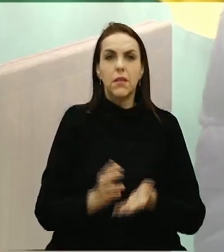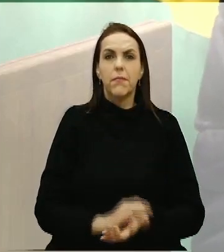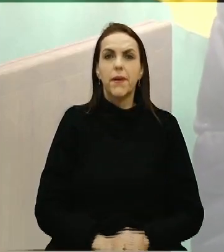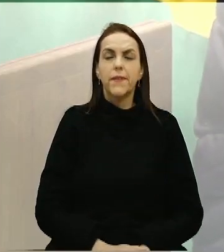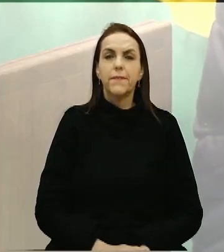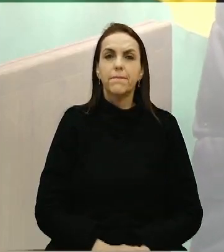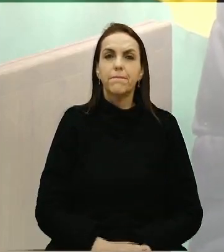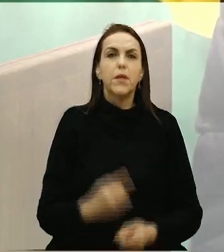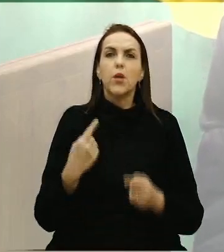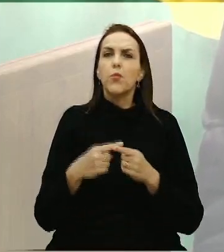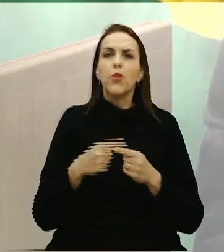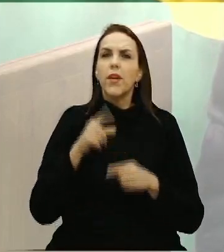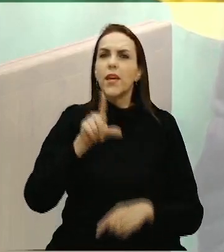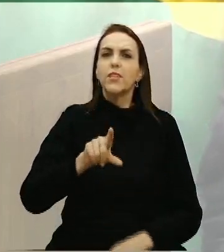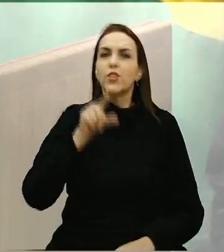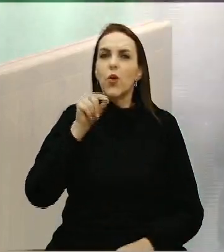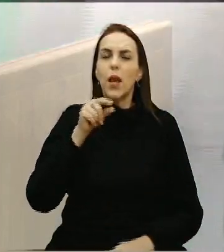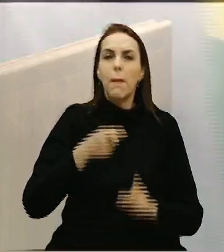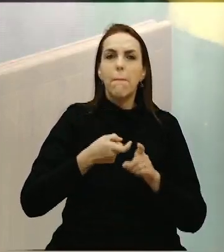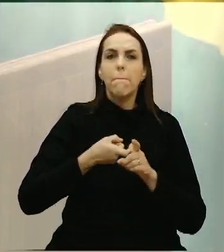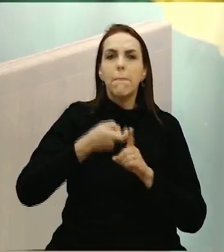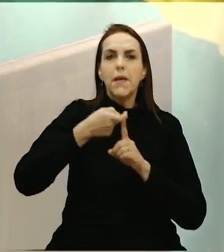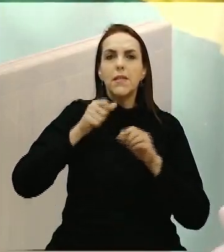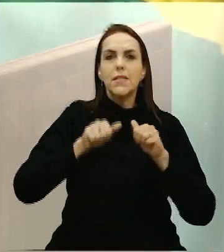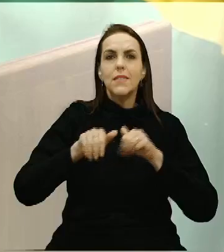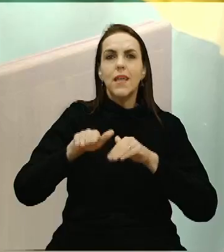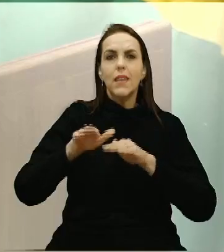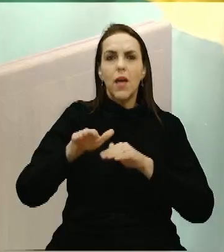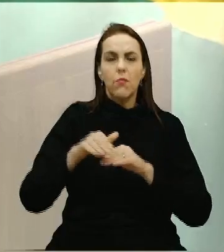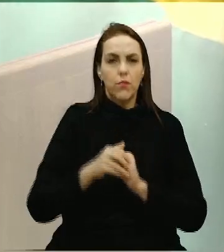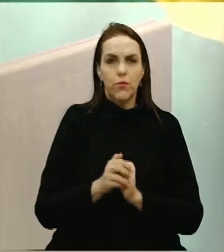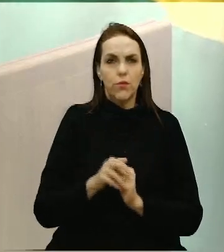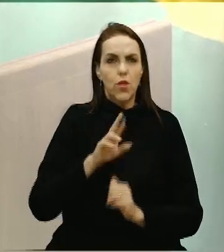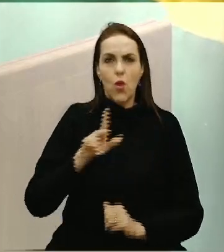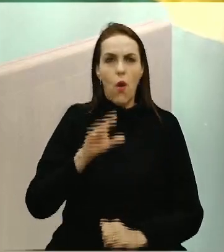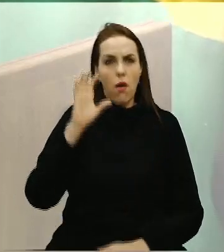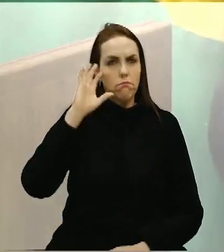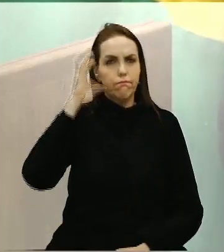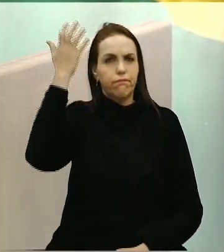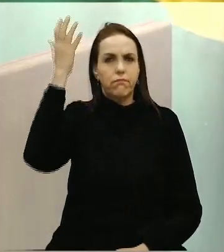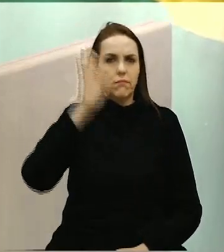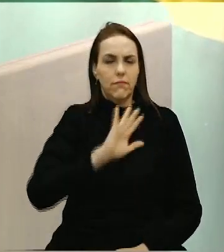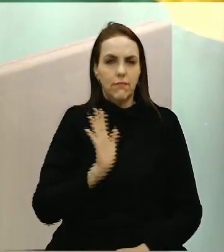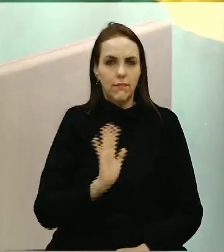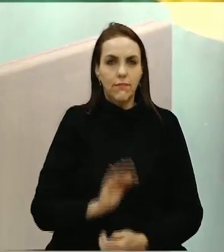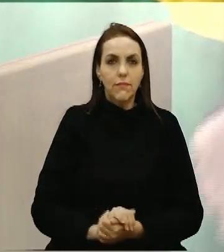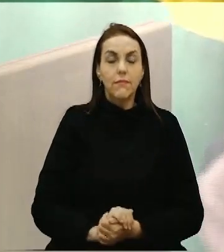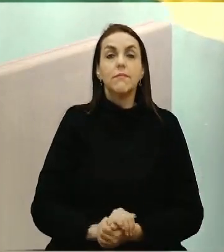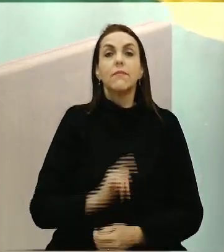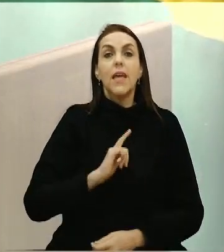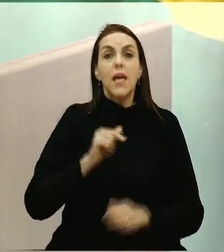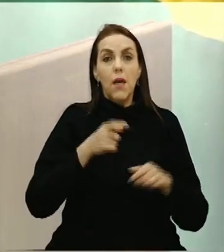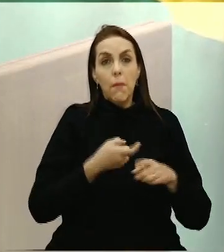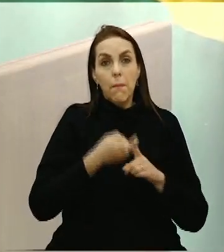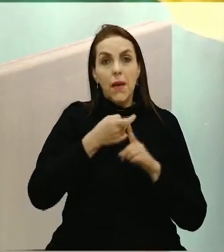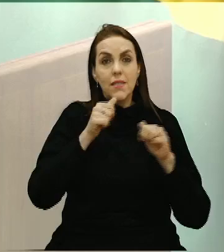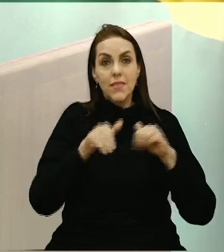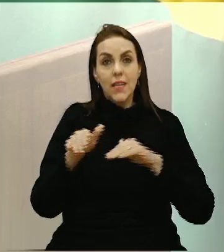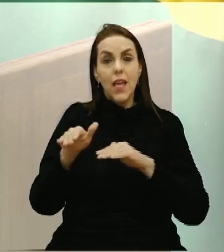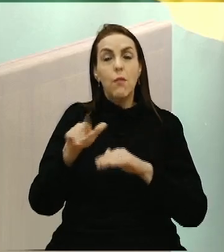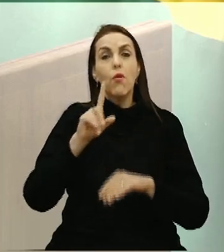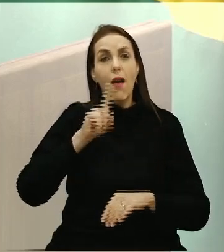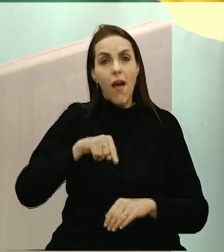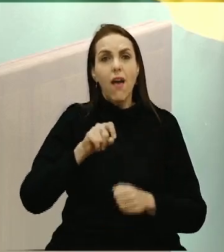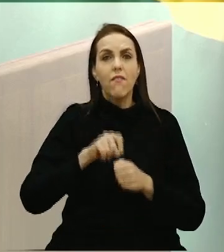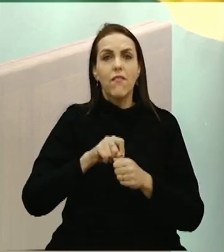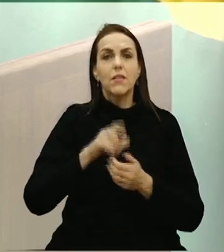E por que escolher o mês de setembro? Não foi por acaso. É que mês de setembro é realizada a meia maratona de Caxias